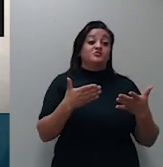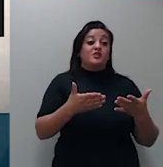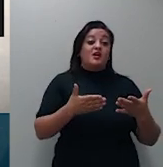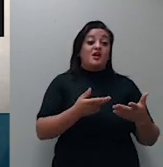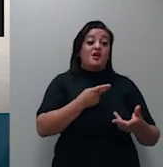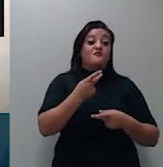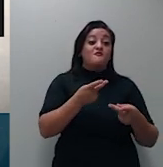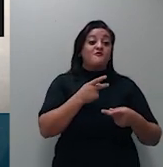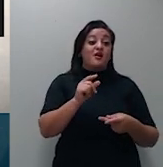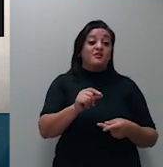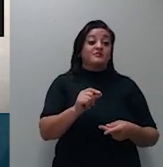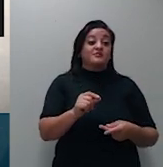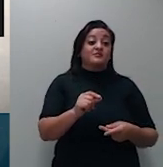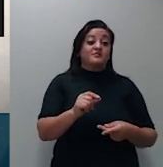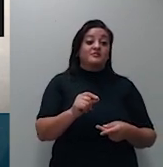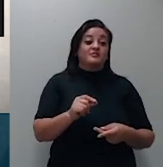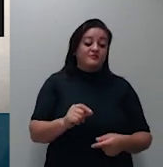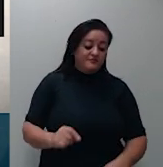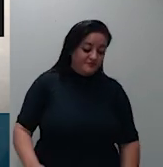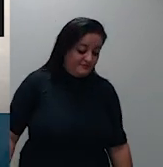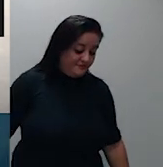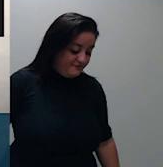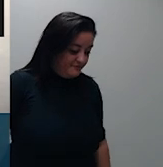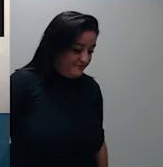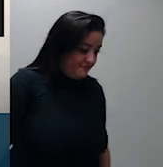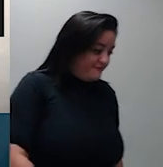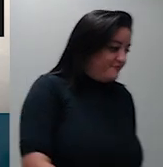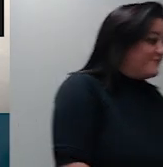o acompanha a relatoria